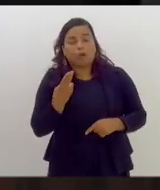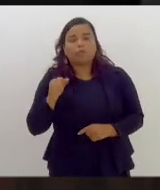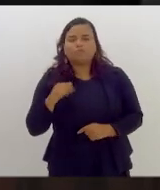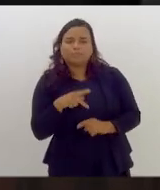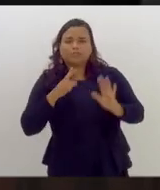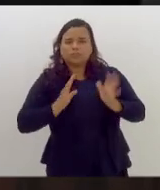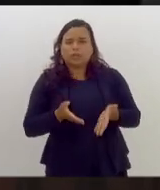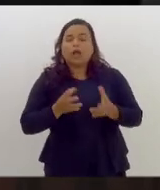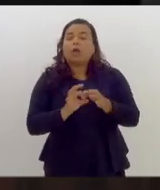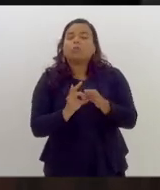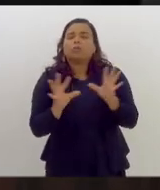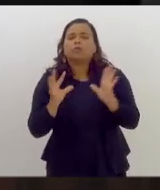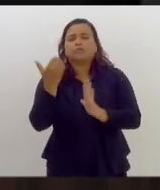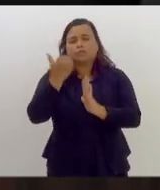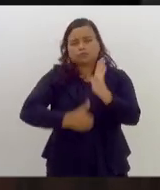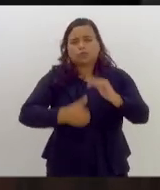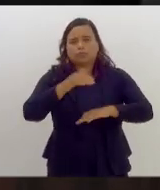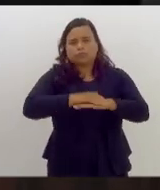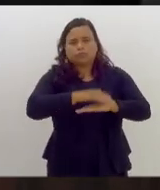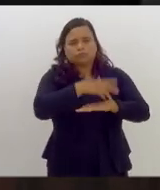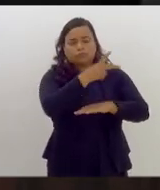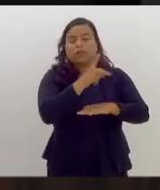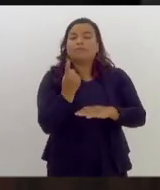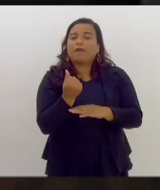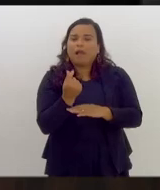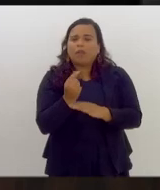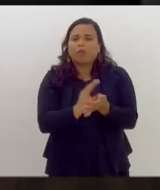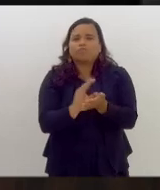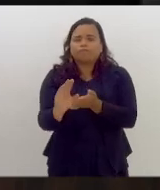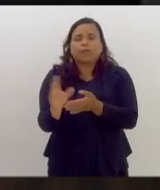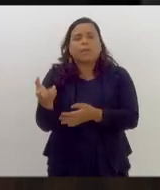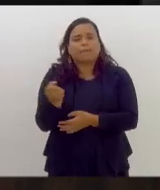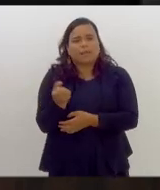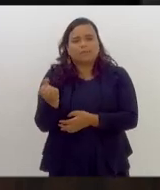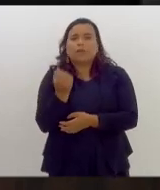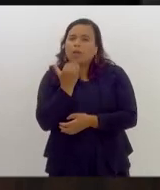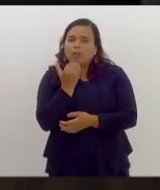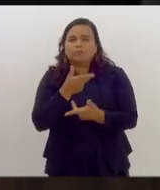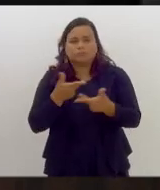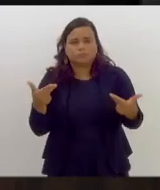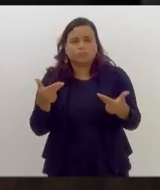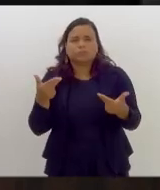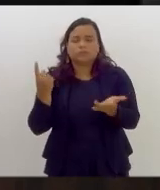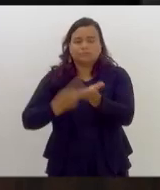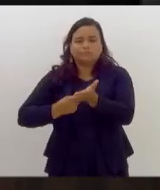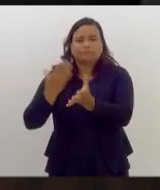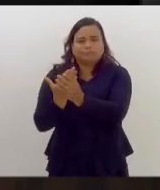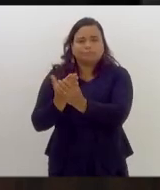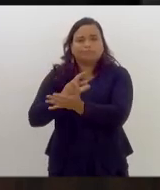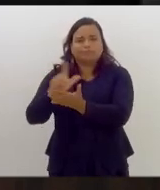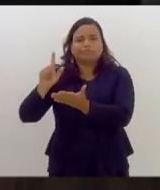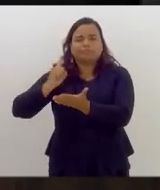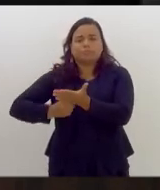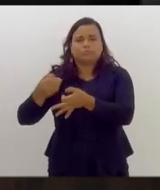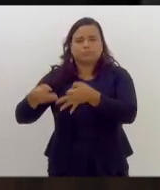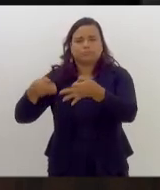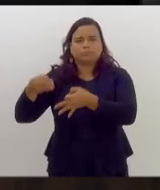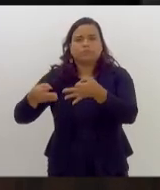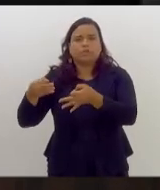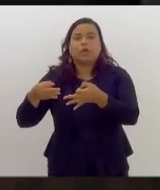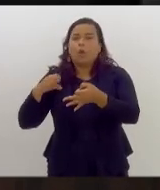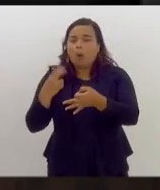valores destinados à pensão alimentícia, determinados por acordos judiciais, extrajudiciais, informais